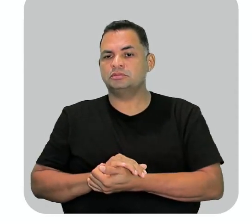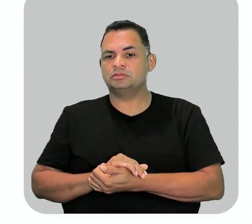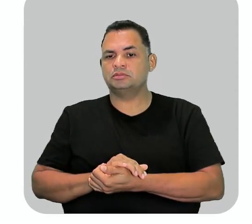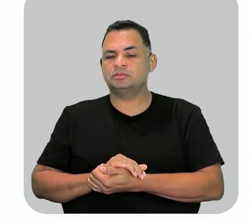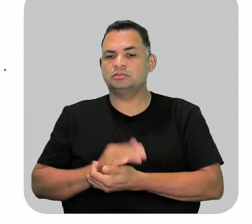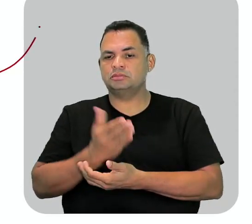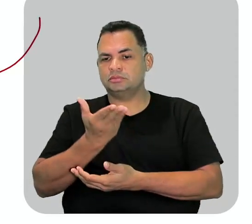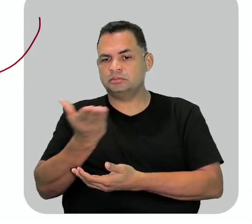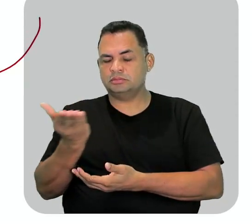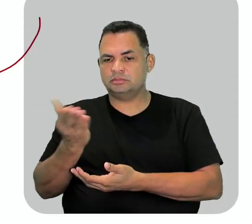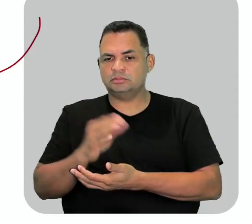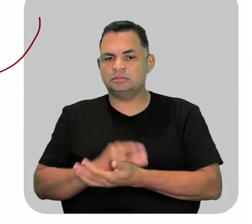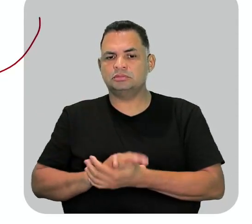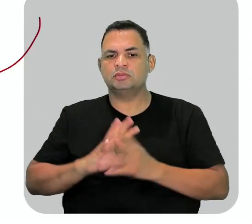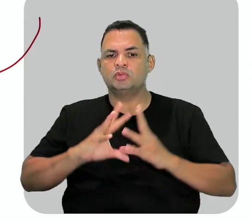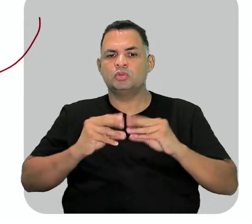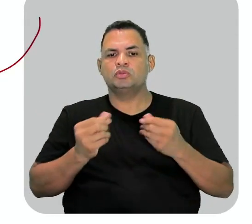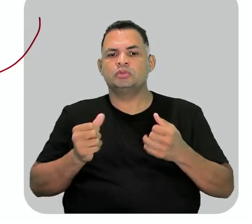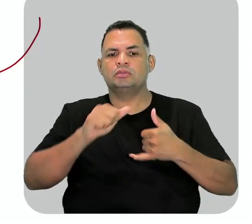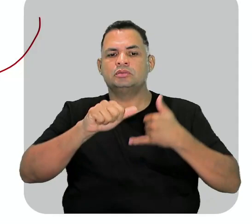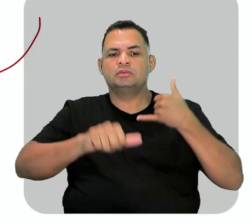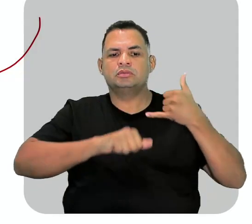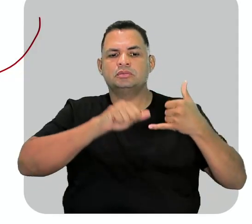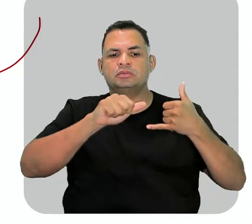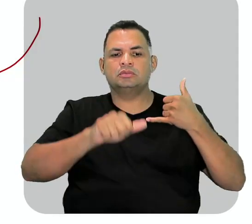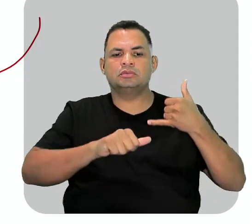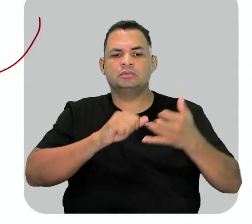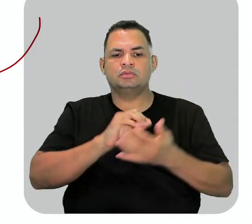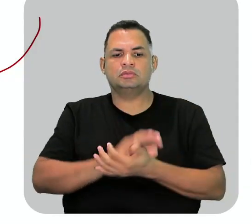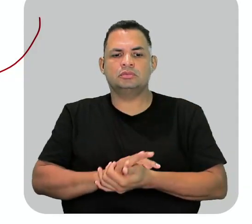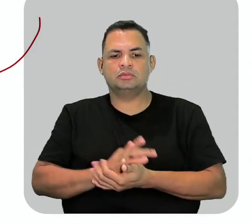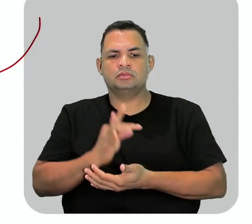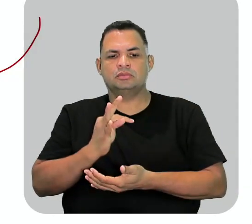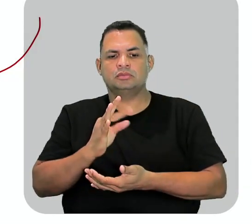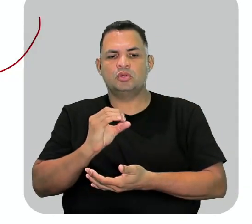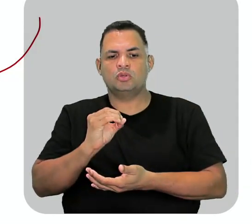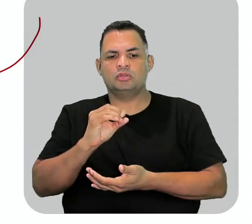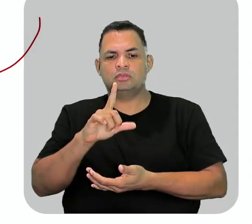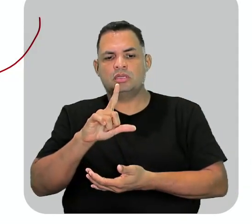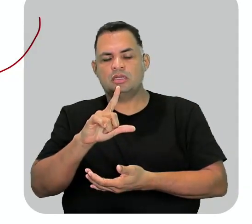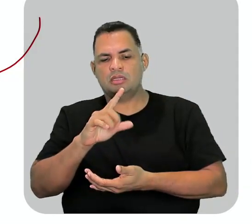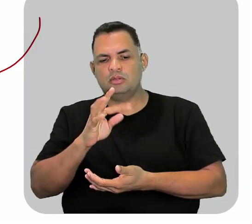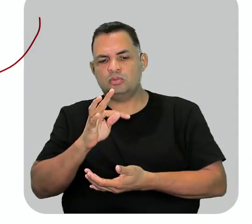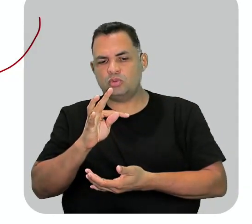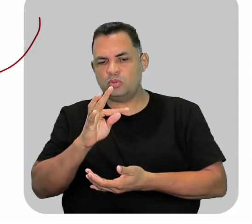Essa reação toda é a oxidação